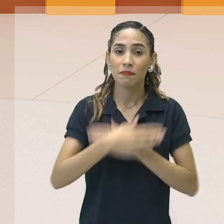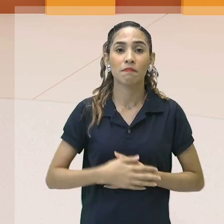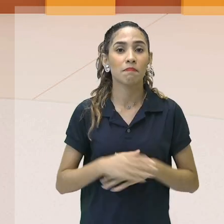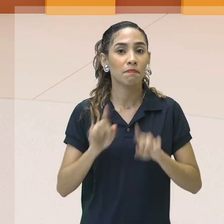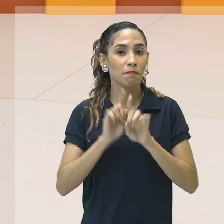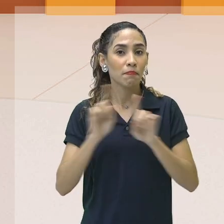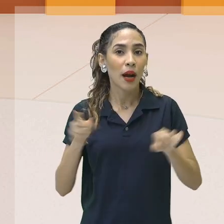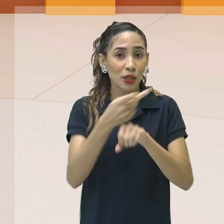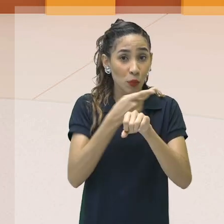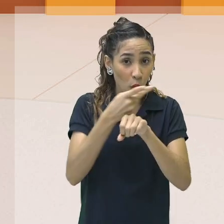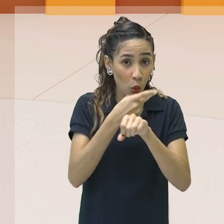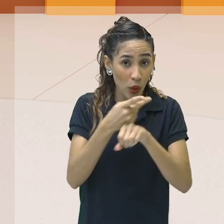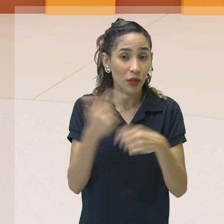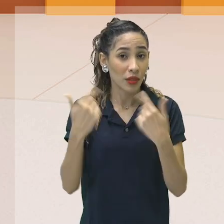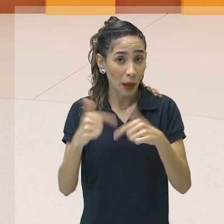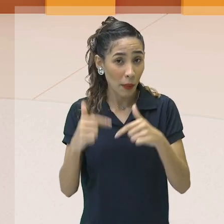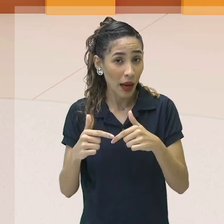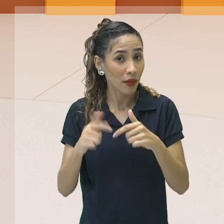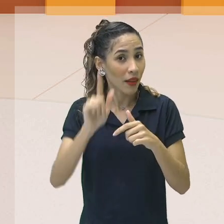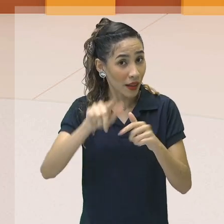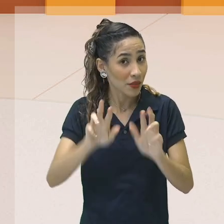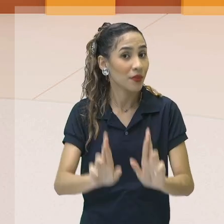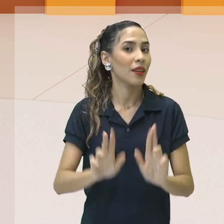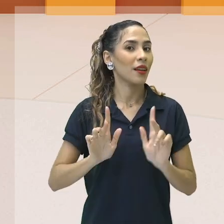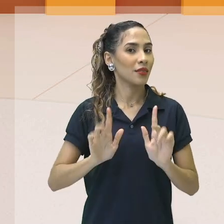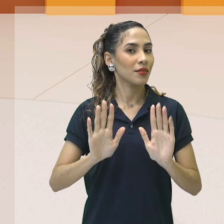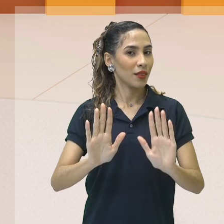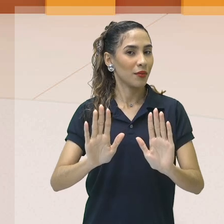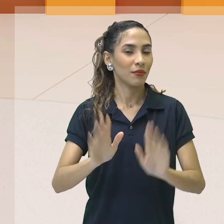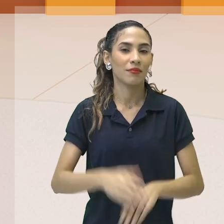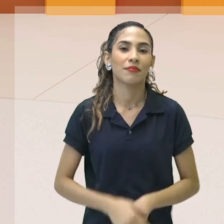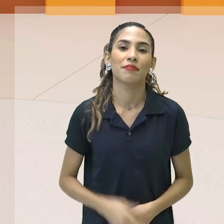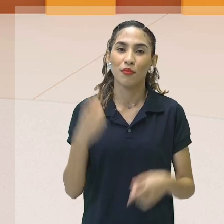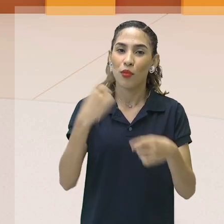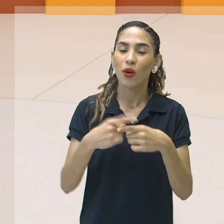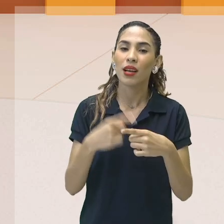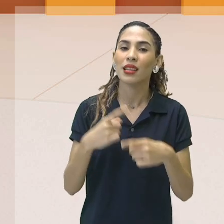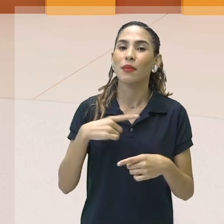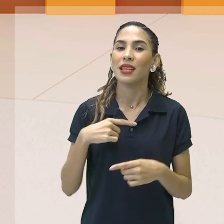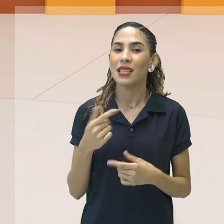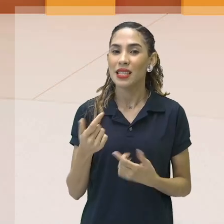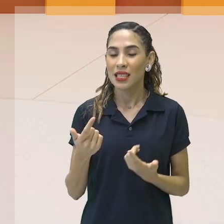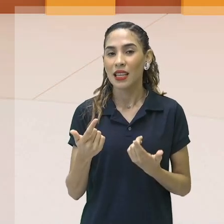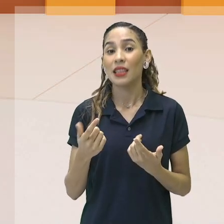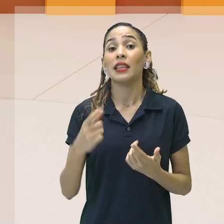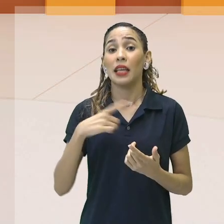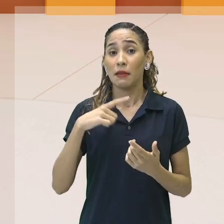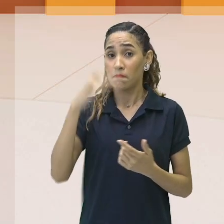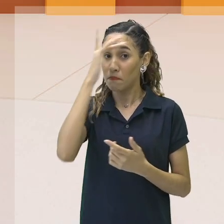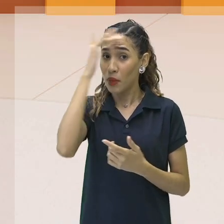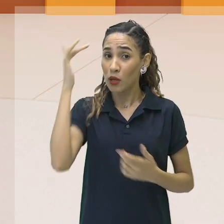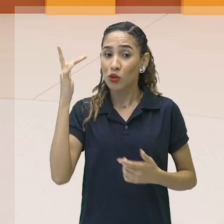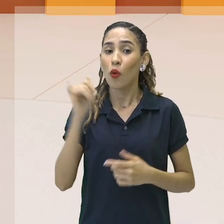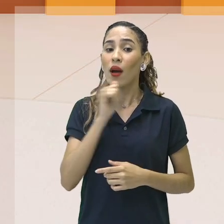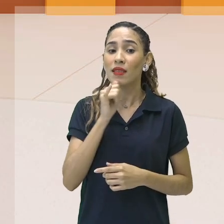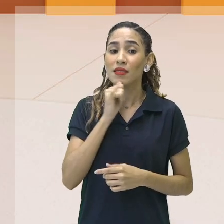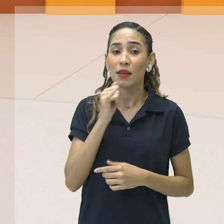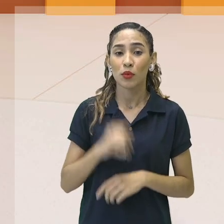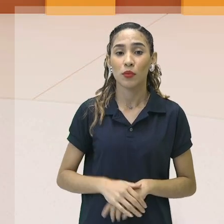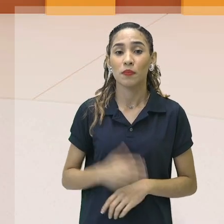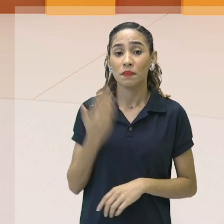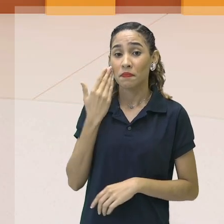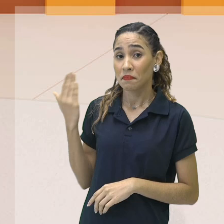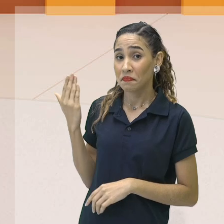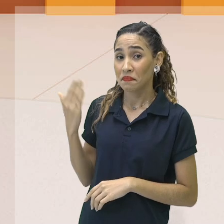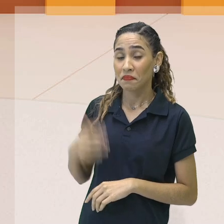procurando emprego. Tem diferença disso, tá? Porque também tem a população desalentada, que é essa galera aqui. É a população